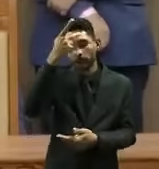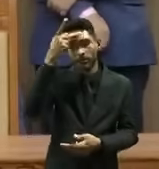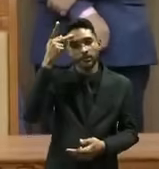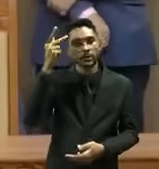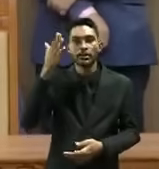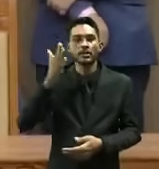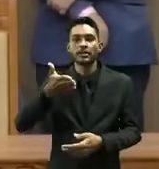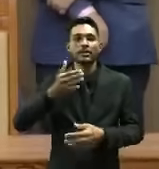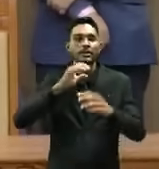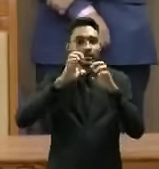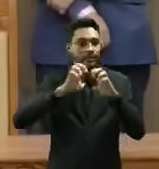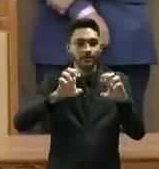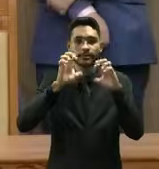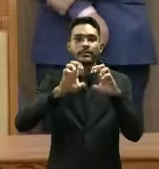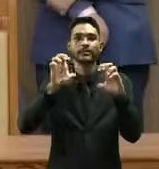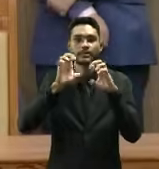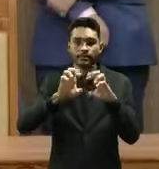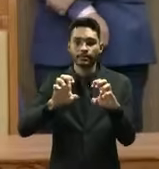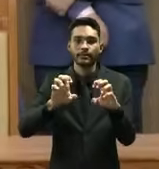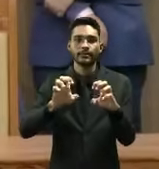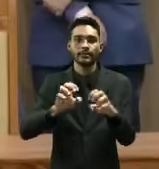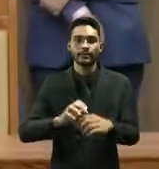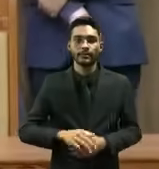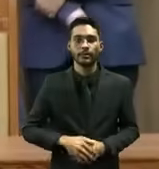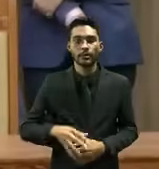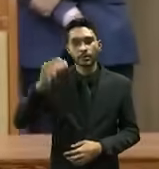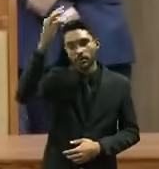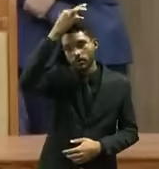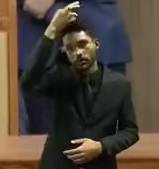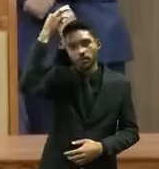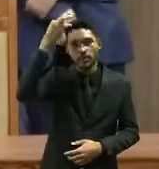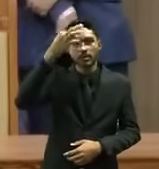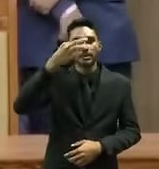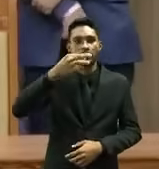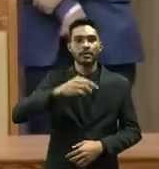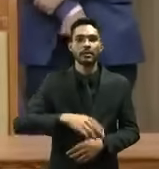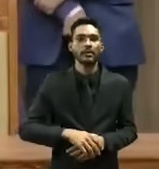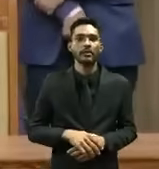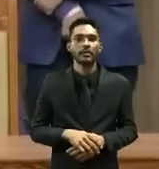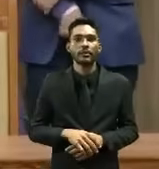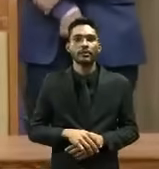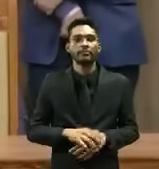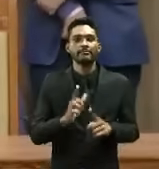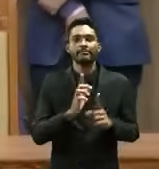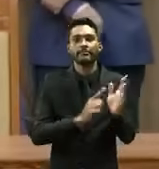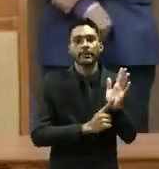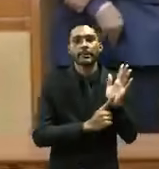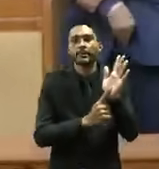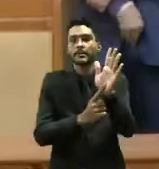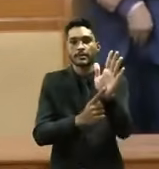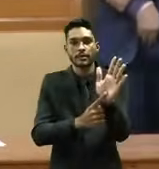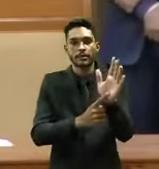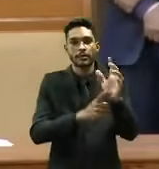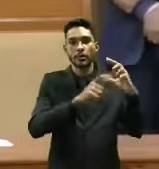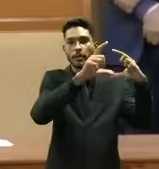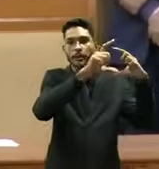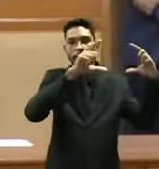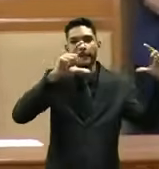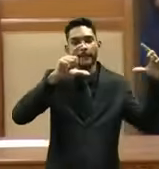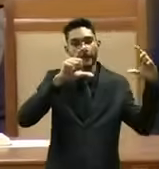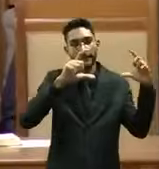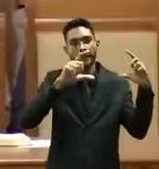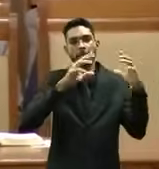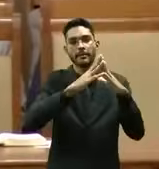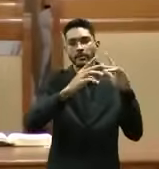o espírito santo não trabalha com placa de igreja e nenhum pastor pode impedir na igreja o agir